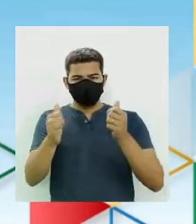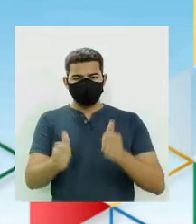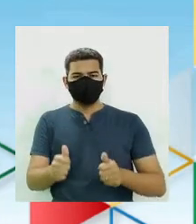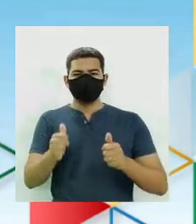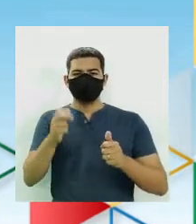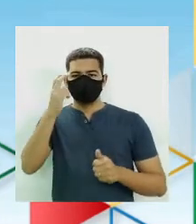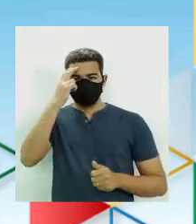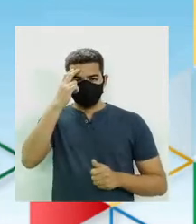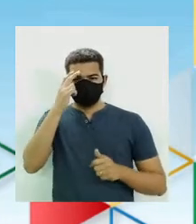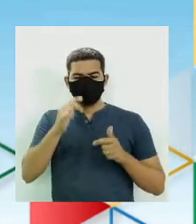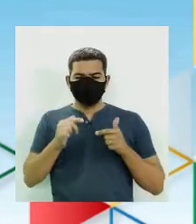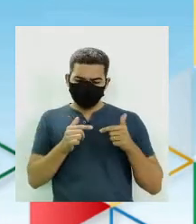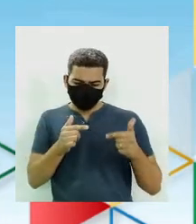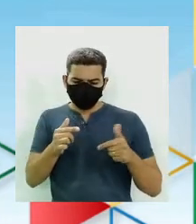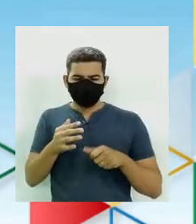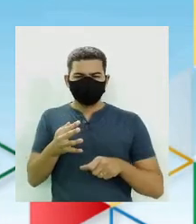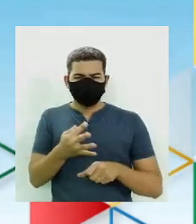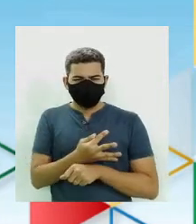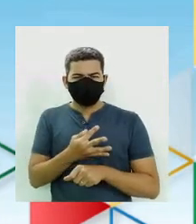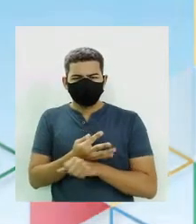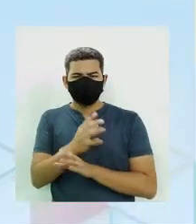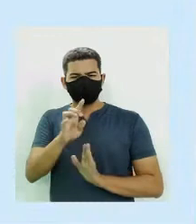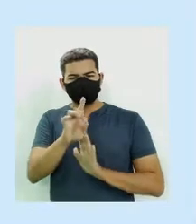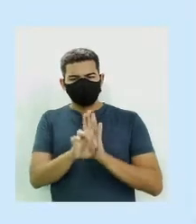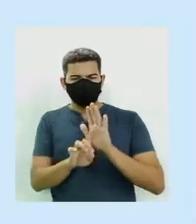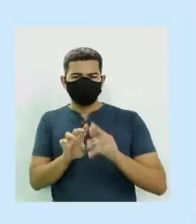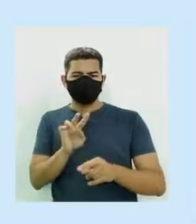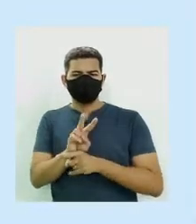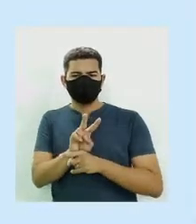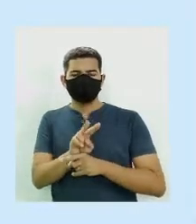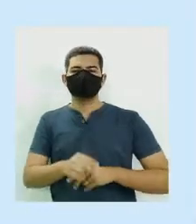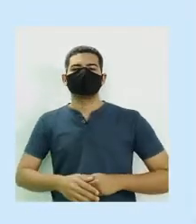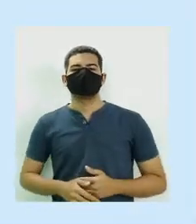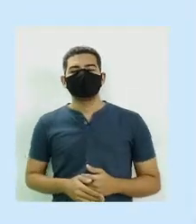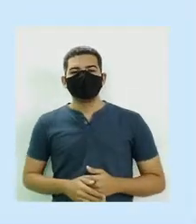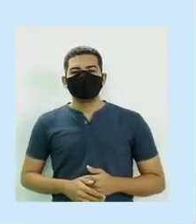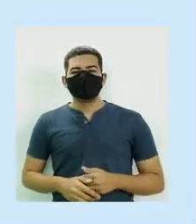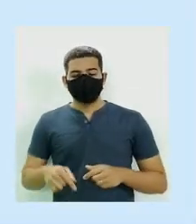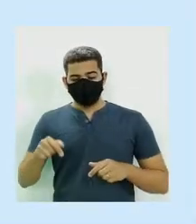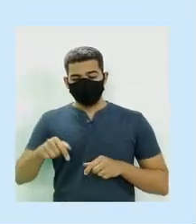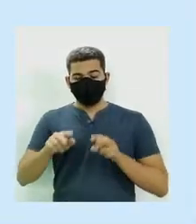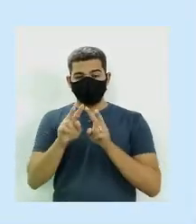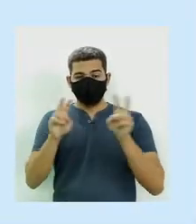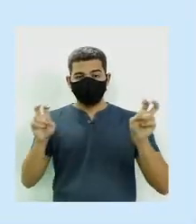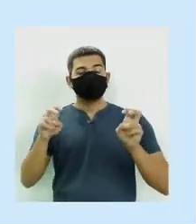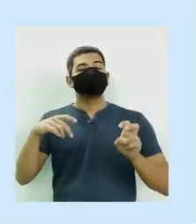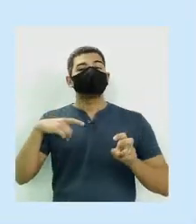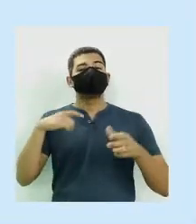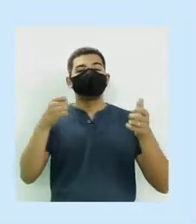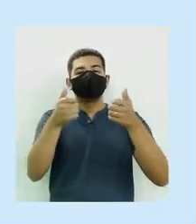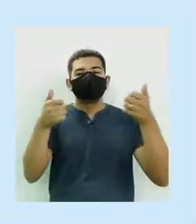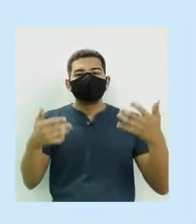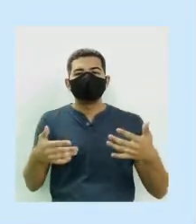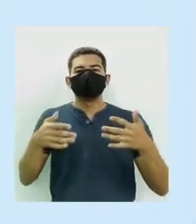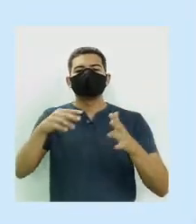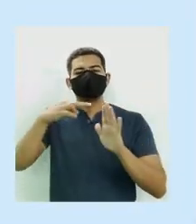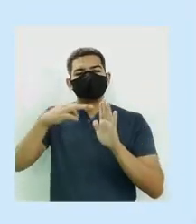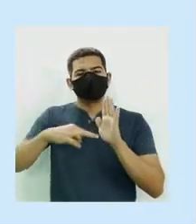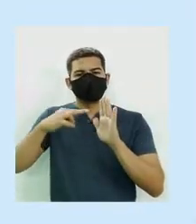direitos. Pois bem, turma, como o próprio tema da aula já sugere, a gente vai fazer uma